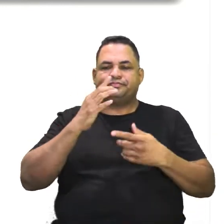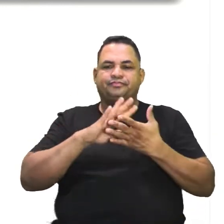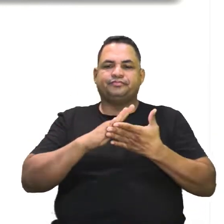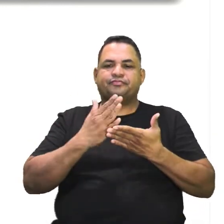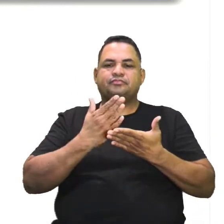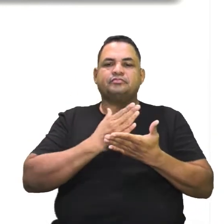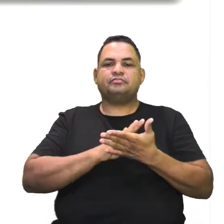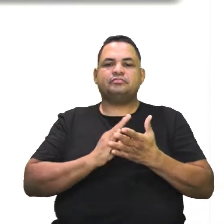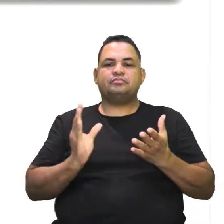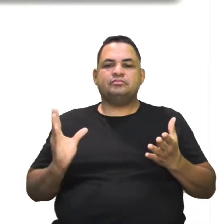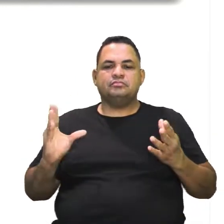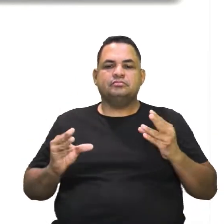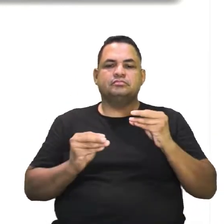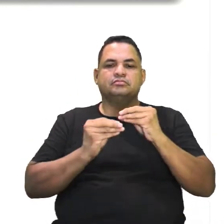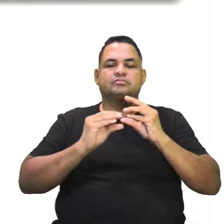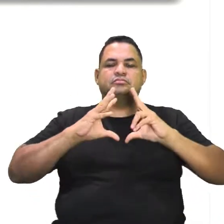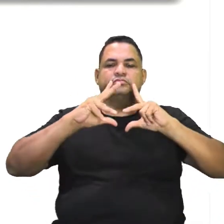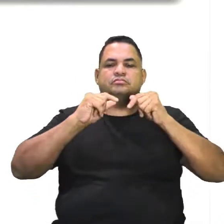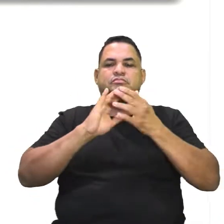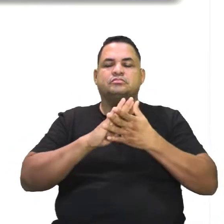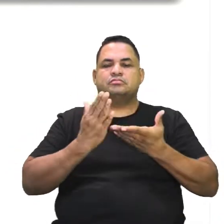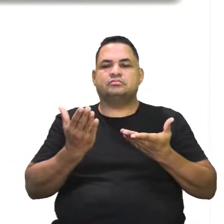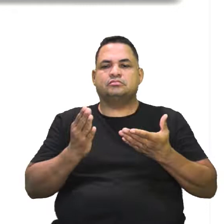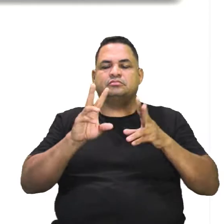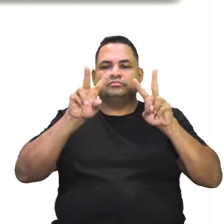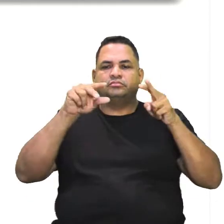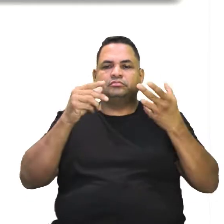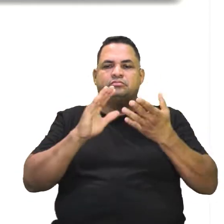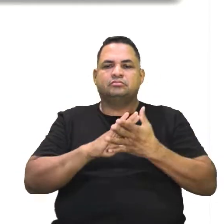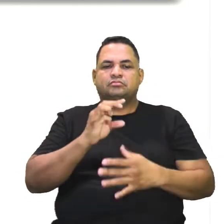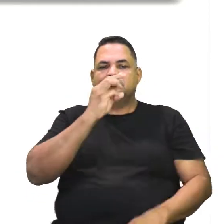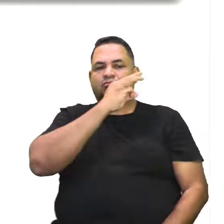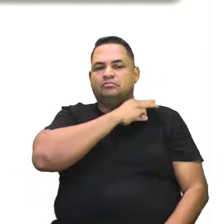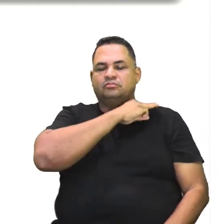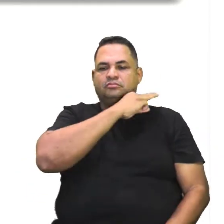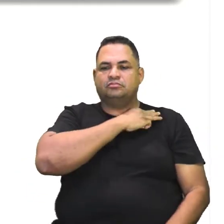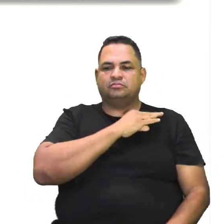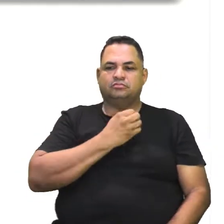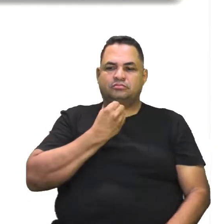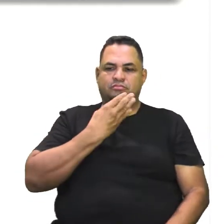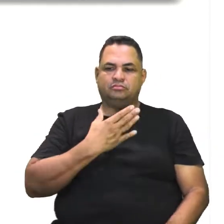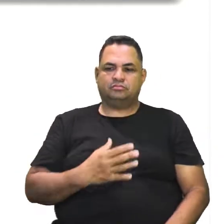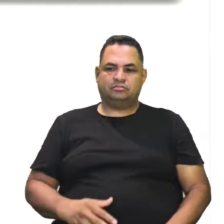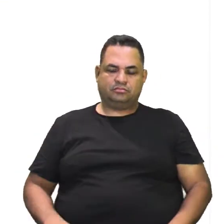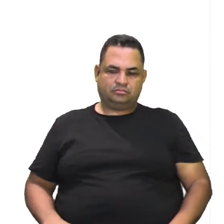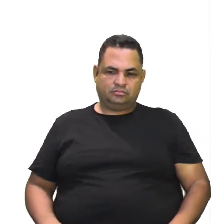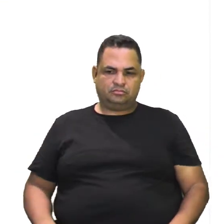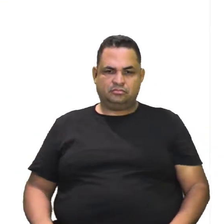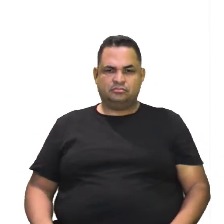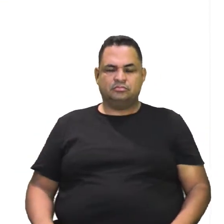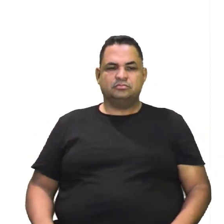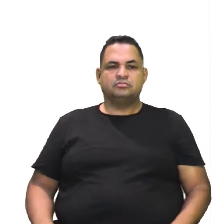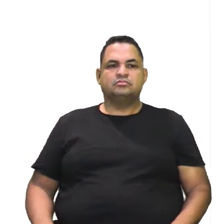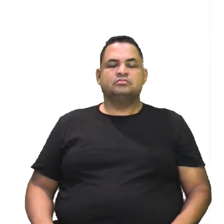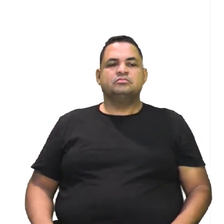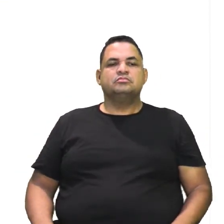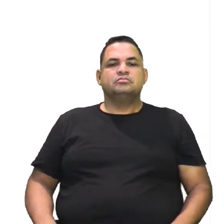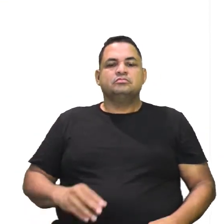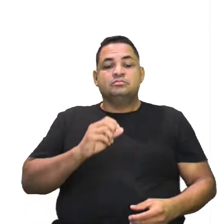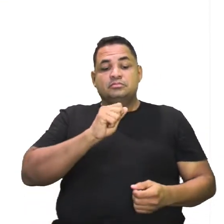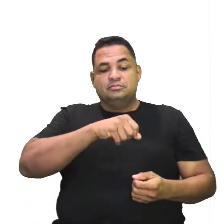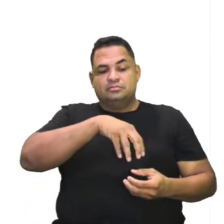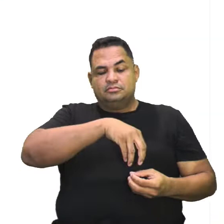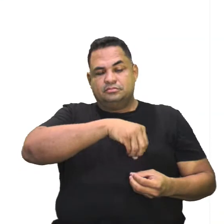mas a gente vai completar todo esse contexto, esse assunto no terceiro ano, tá bom? Beleza. Saindo da